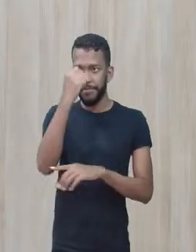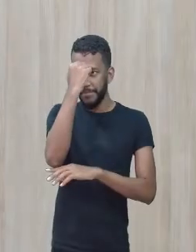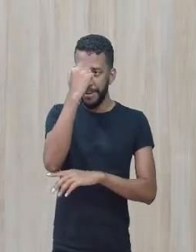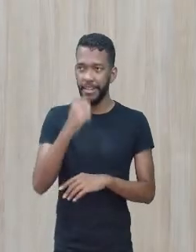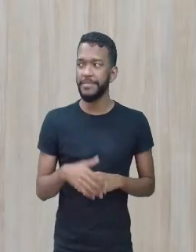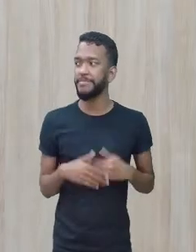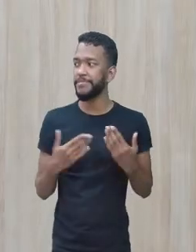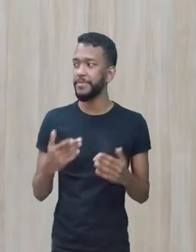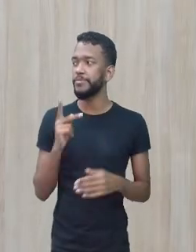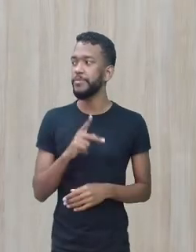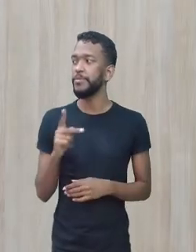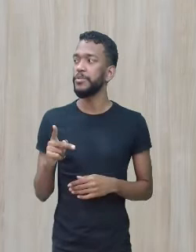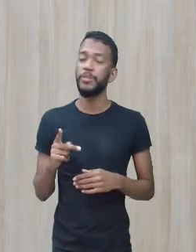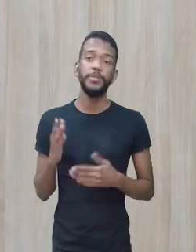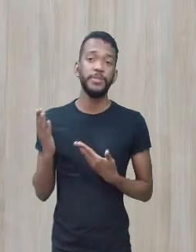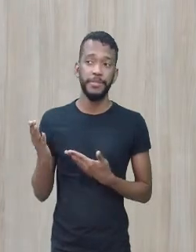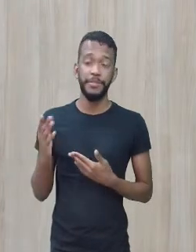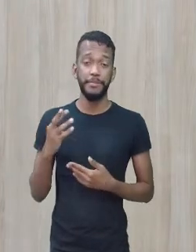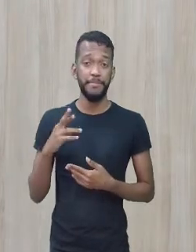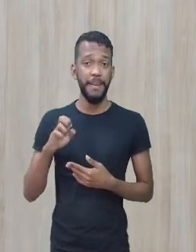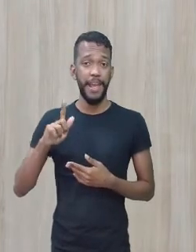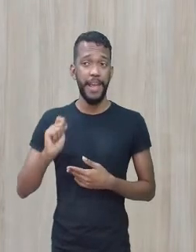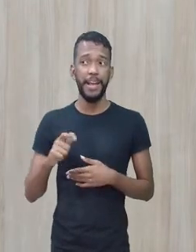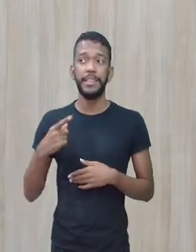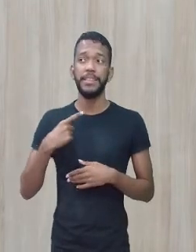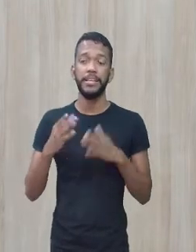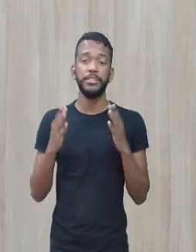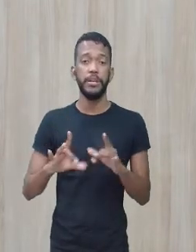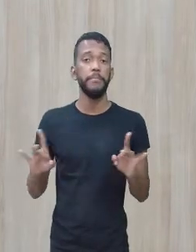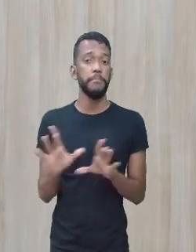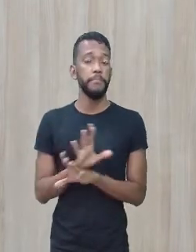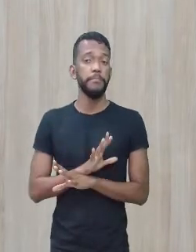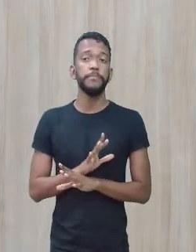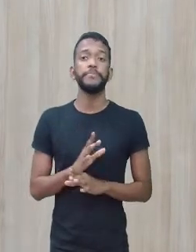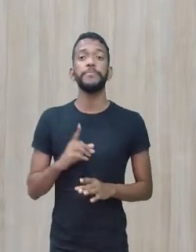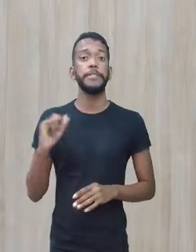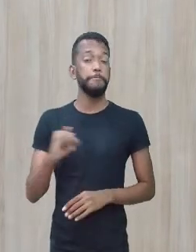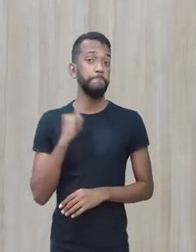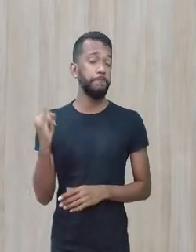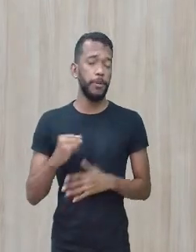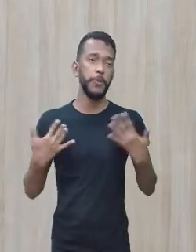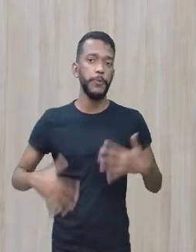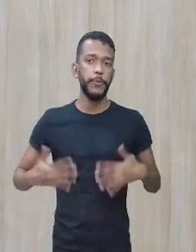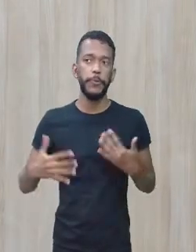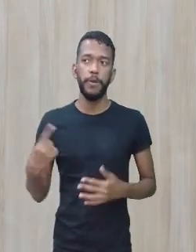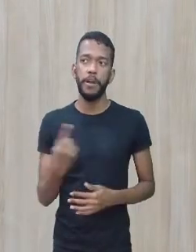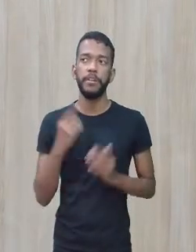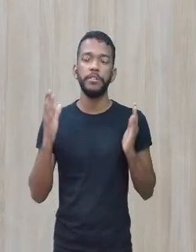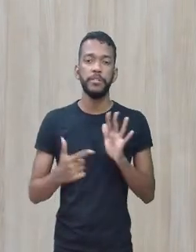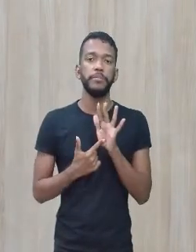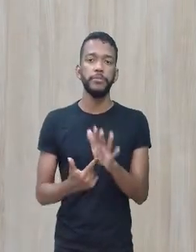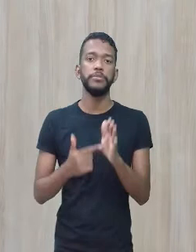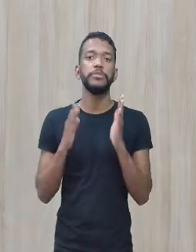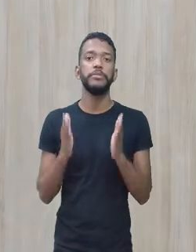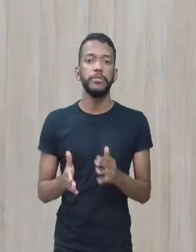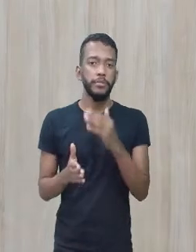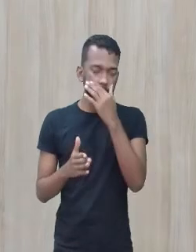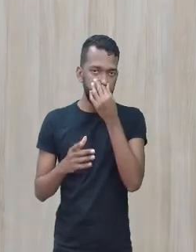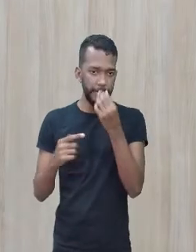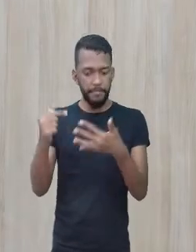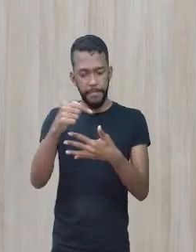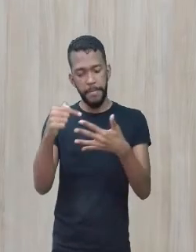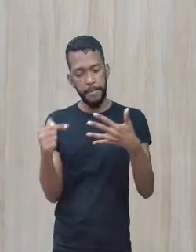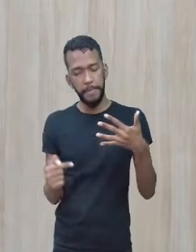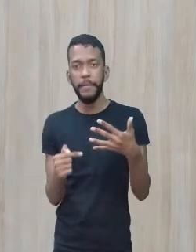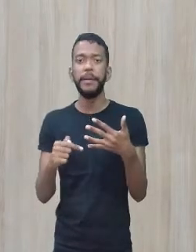caso, né, professor, o brega, ele termina tendo uma importância, né, como a gente já colocou aqui, de várias formas, ele termina